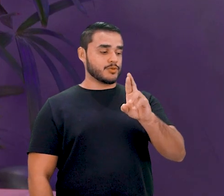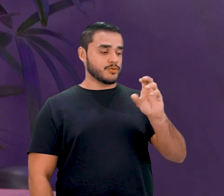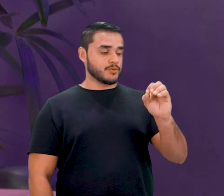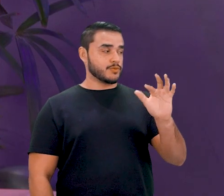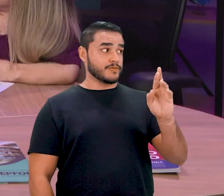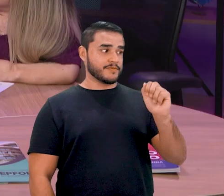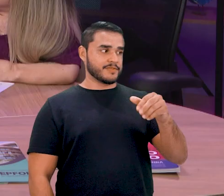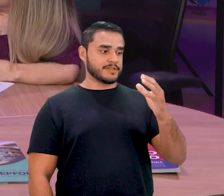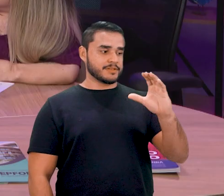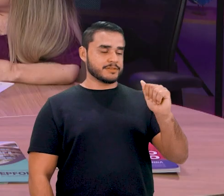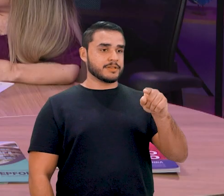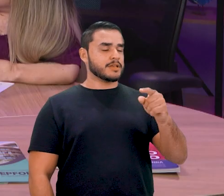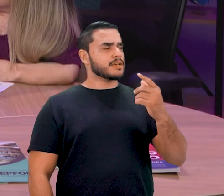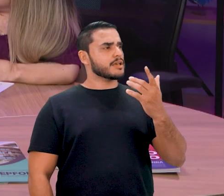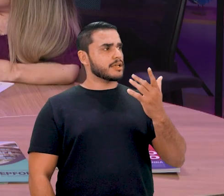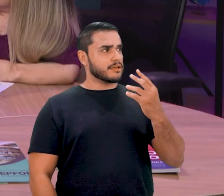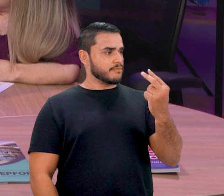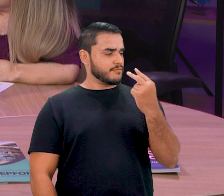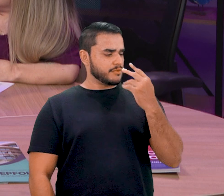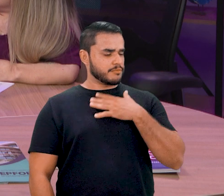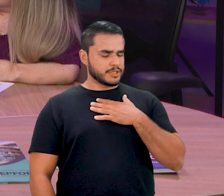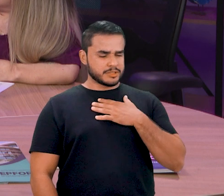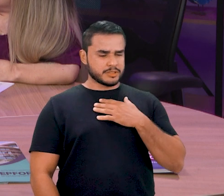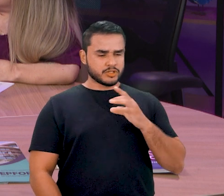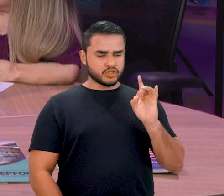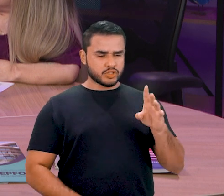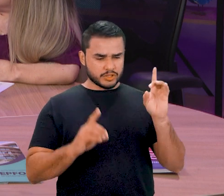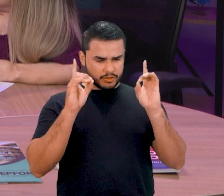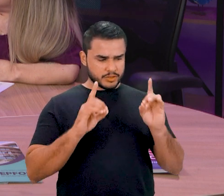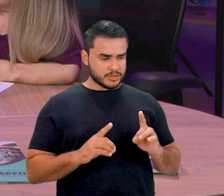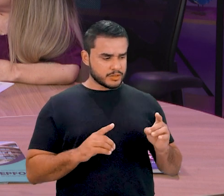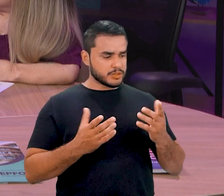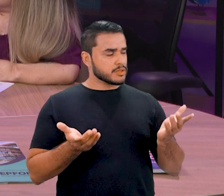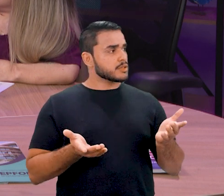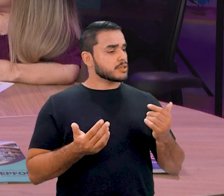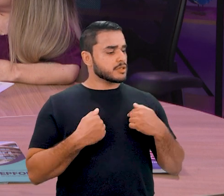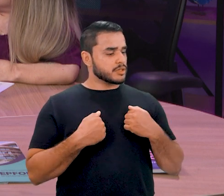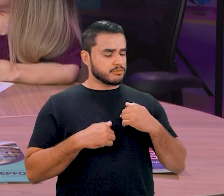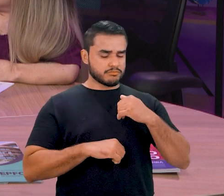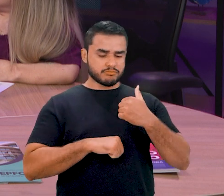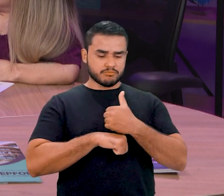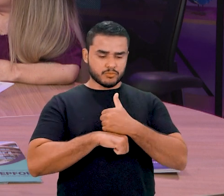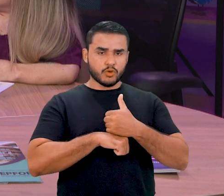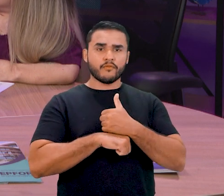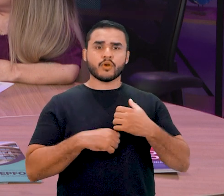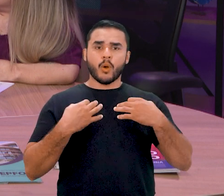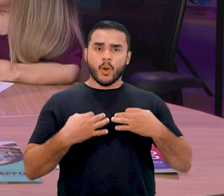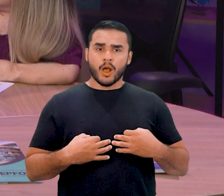aí ela olhou para mim de uma forma totalmente diferente das outras pessoas. Ela me viu como uma profissional que